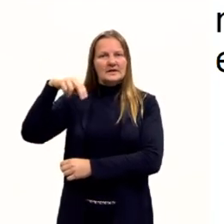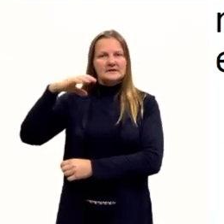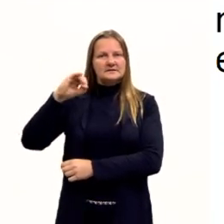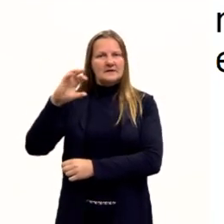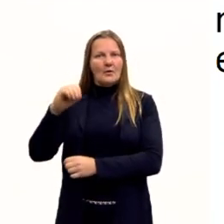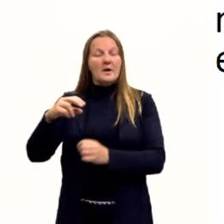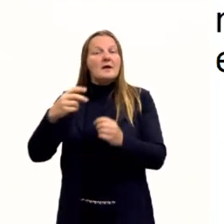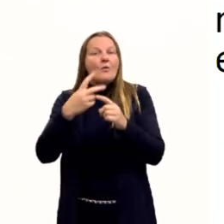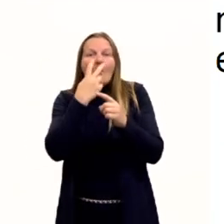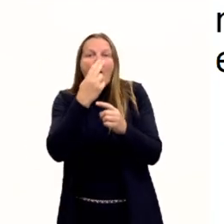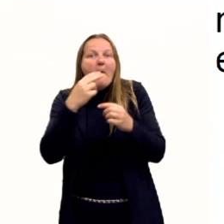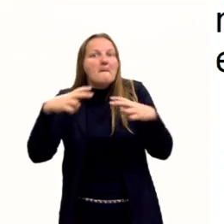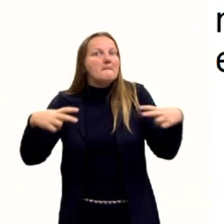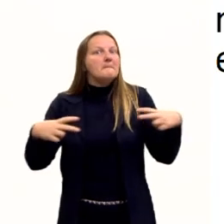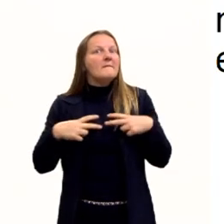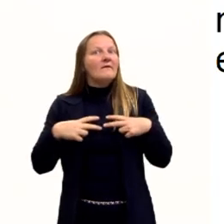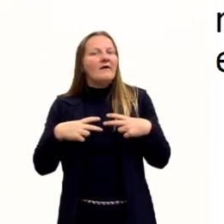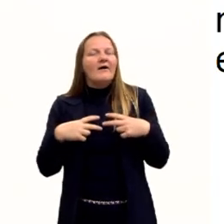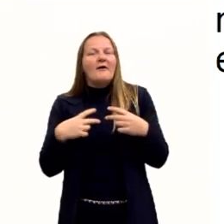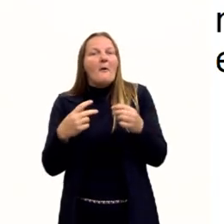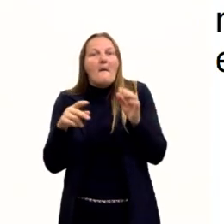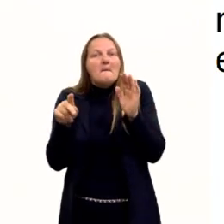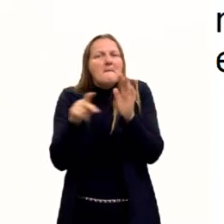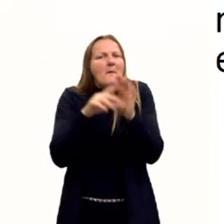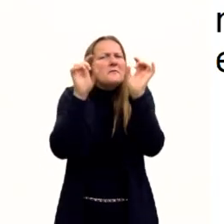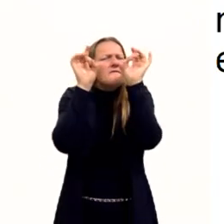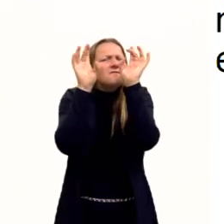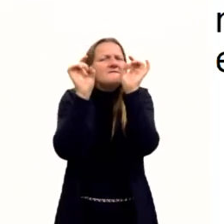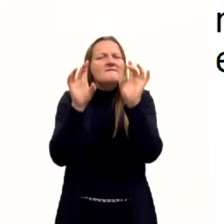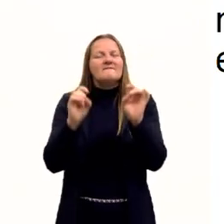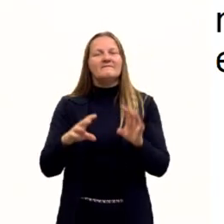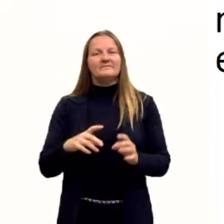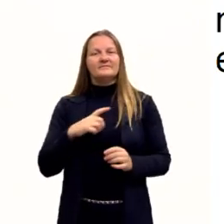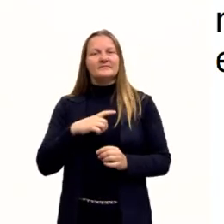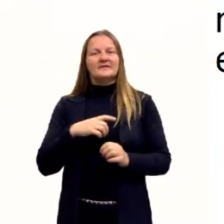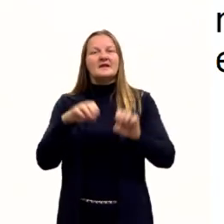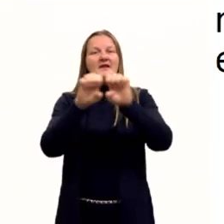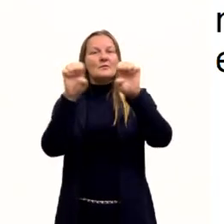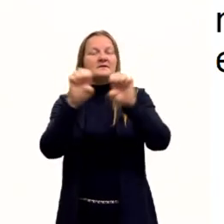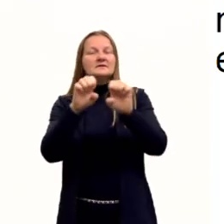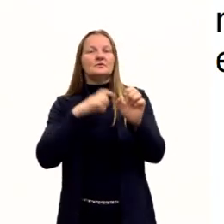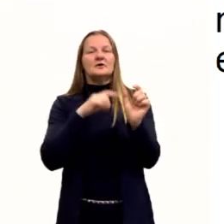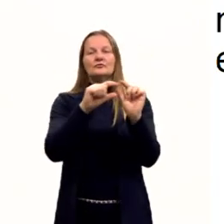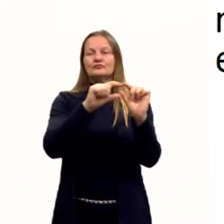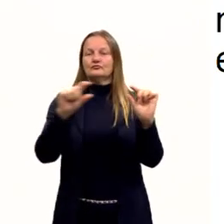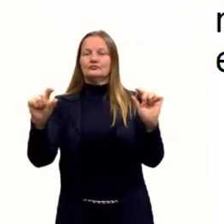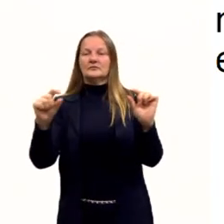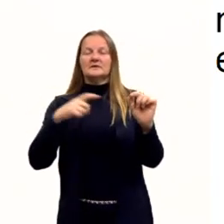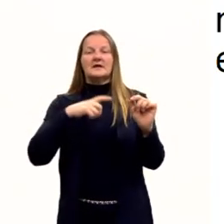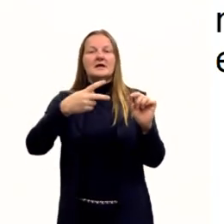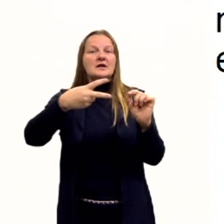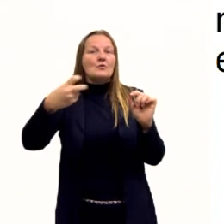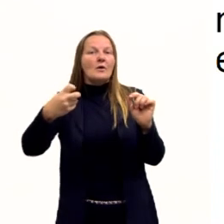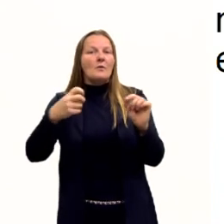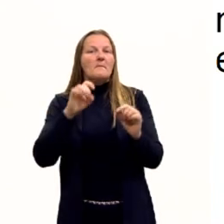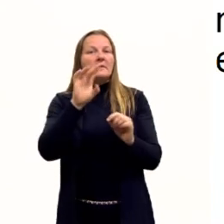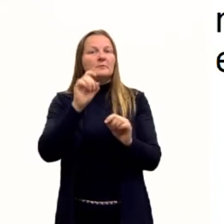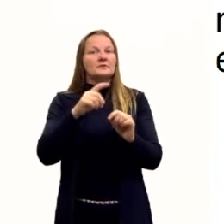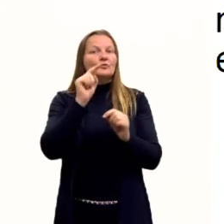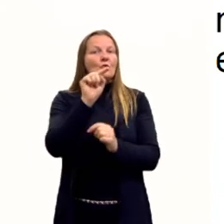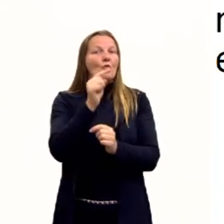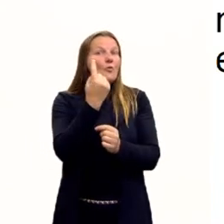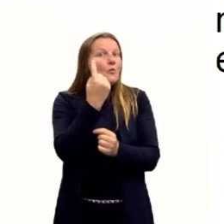equação Lembrando que equação é uma sentença matemática que possui igualdade e possui pelo menos uma